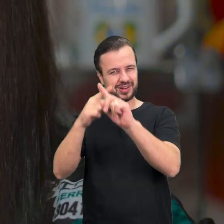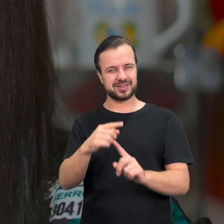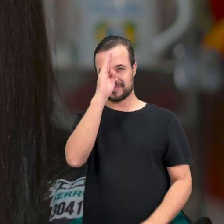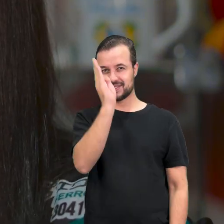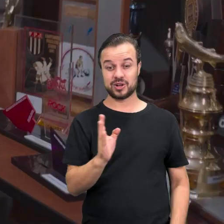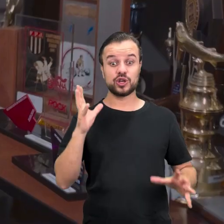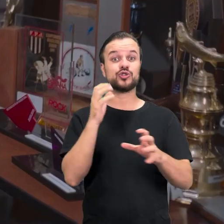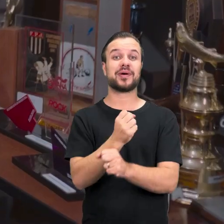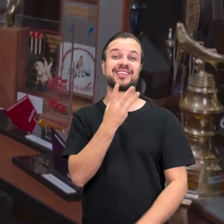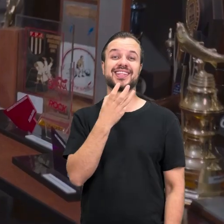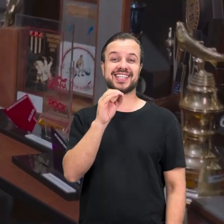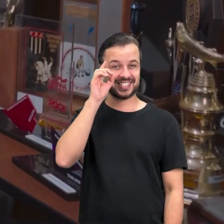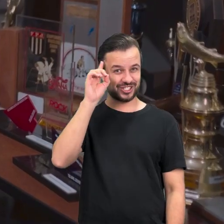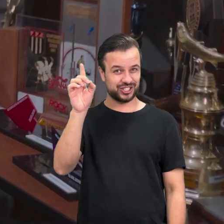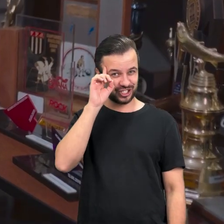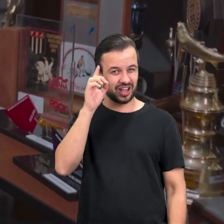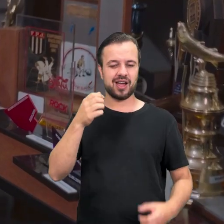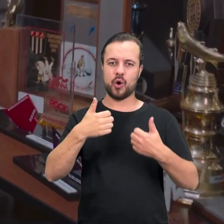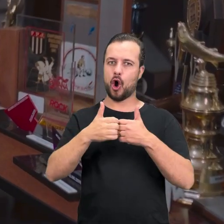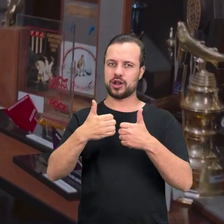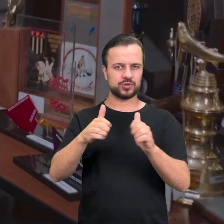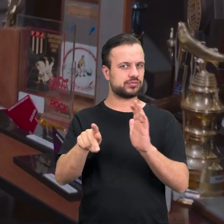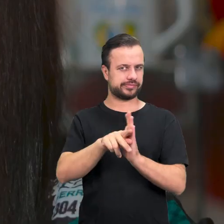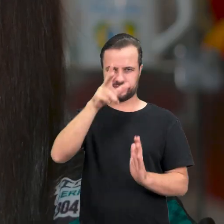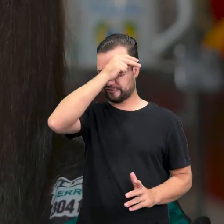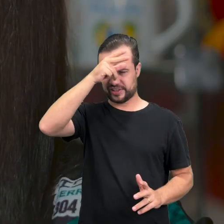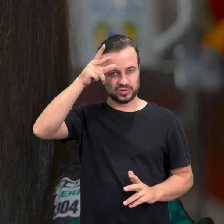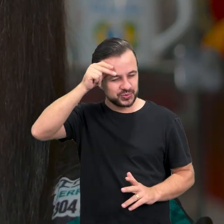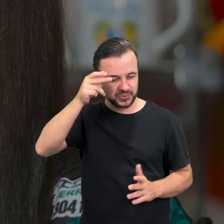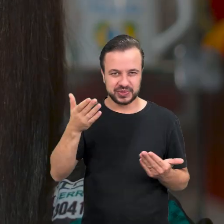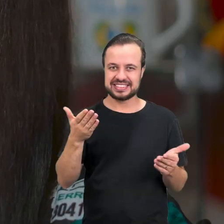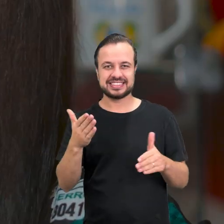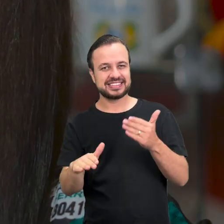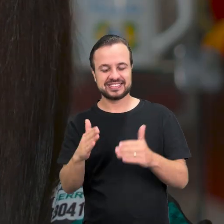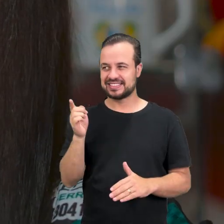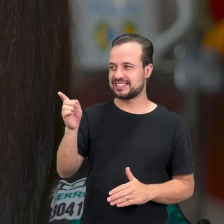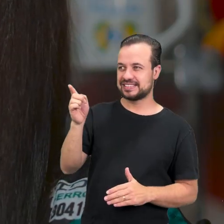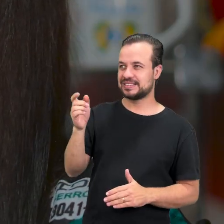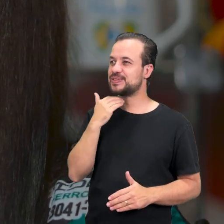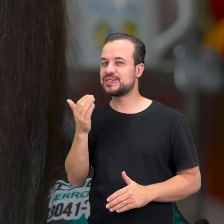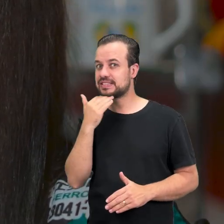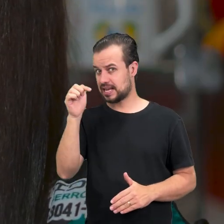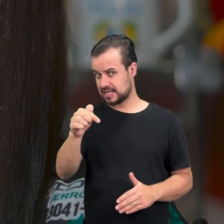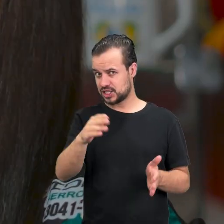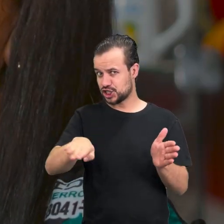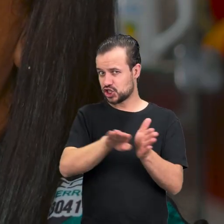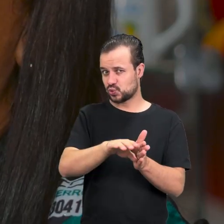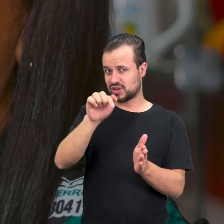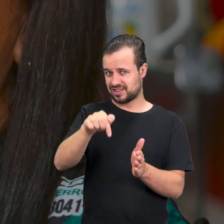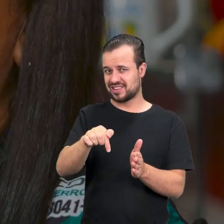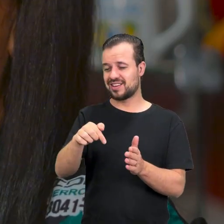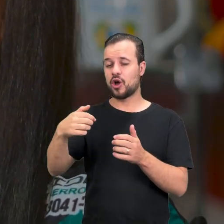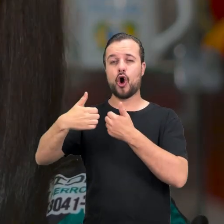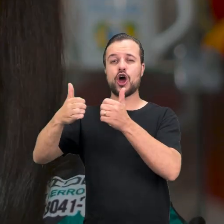30 dias. Tudo de ônibus da prefeitura, às vezes quando na prefeitura, quando nós chegamos nessa competição,